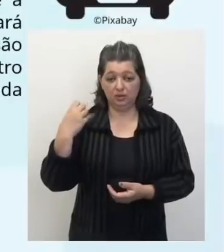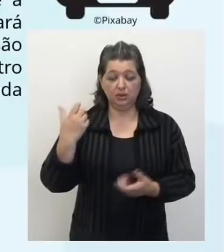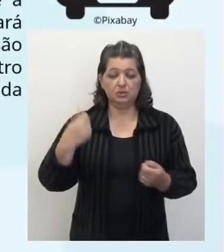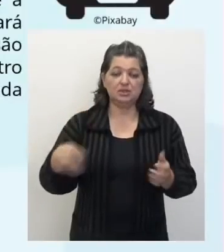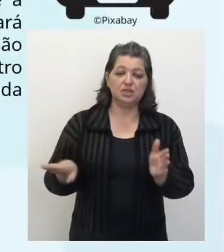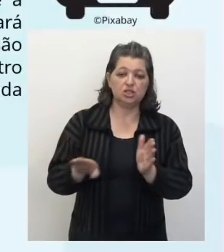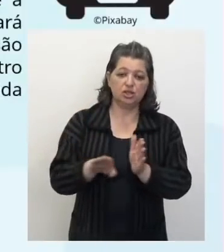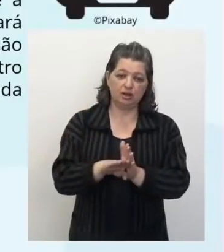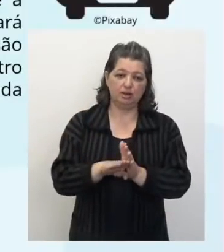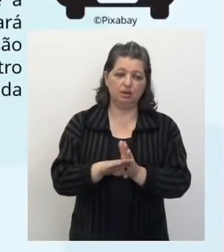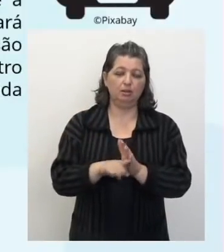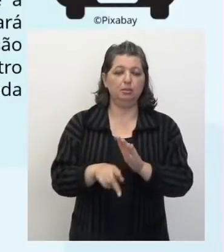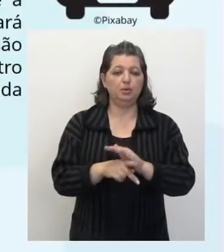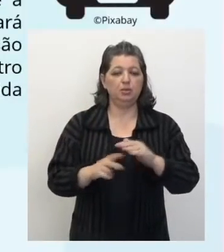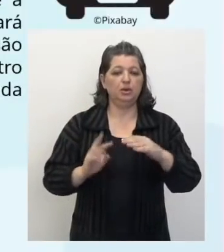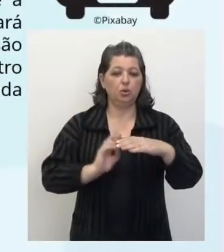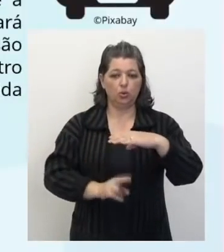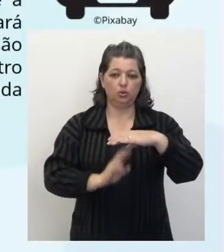já retorna. Até já.